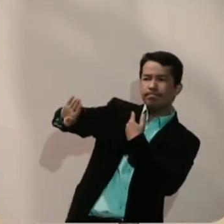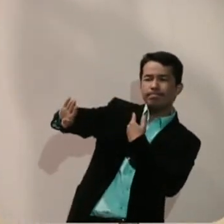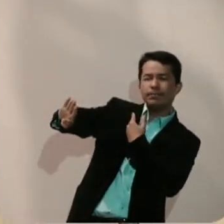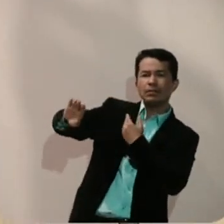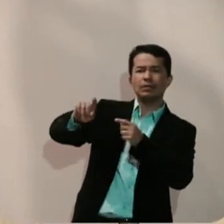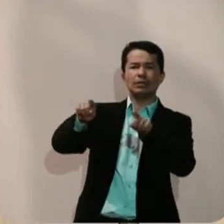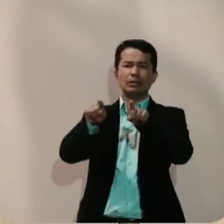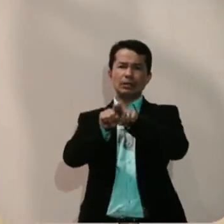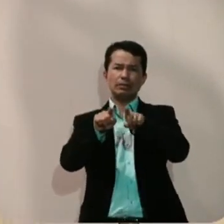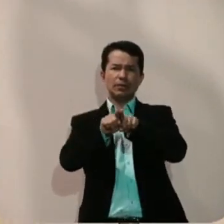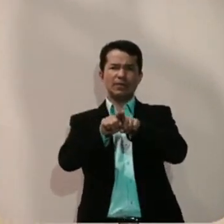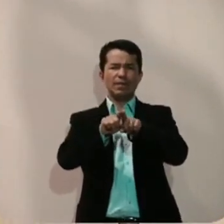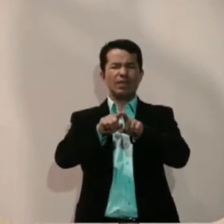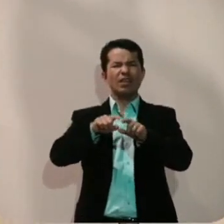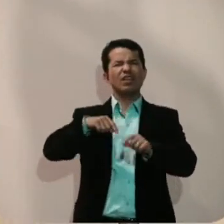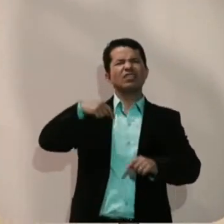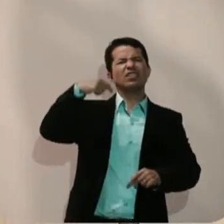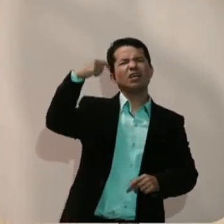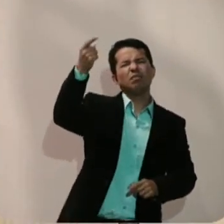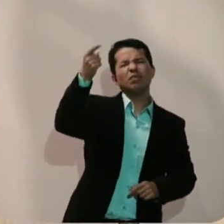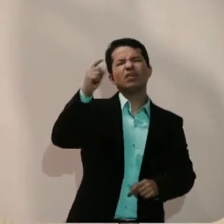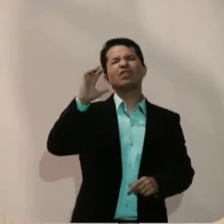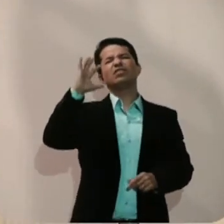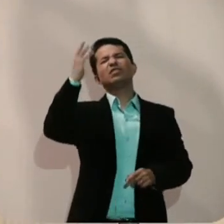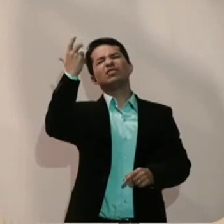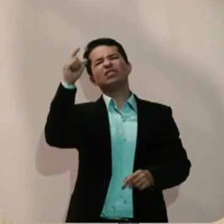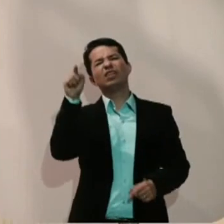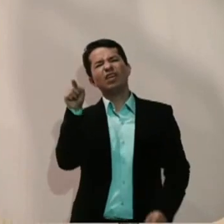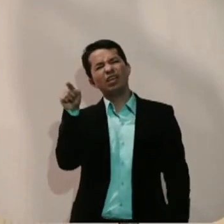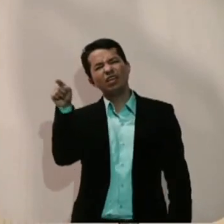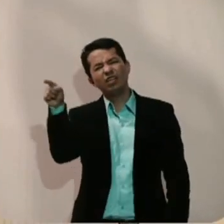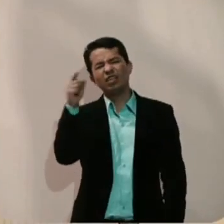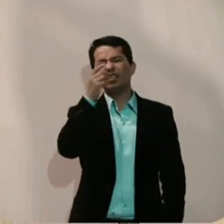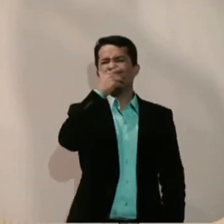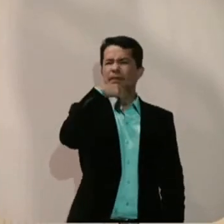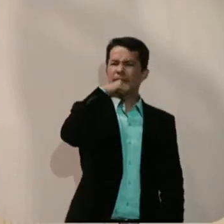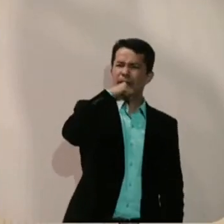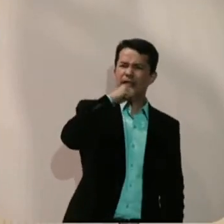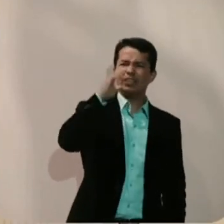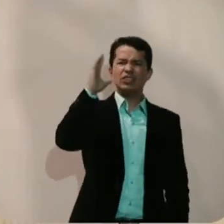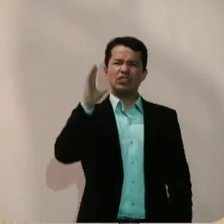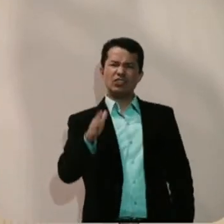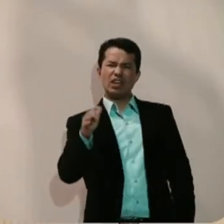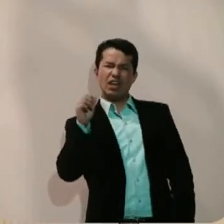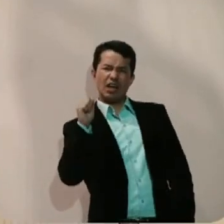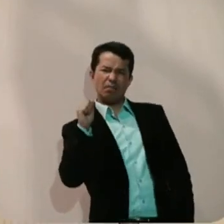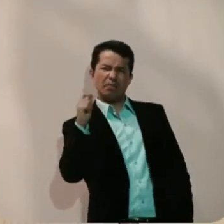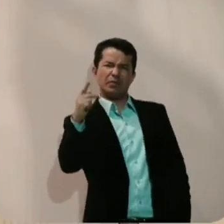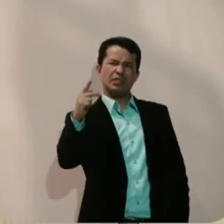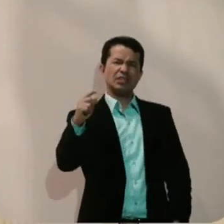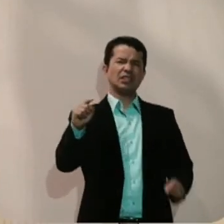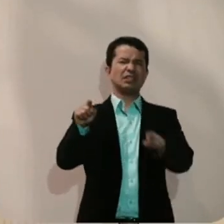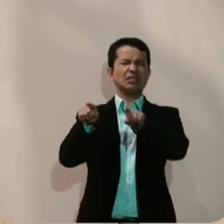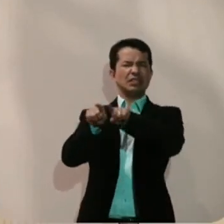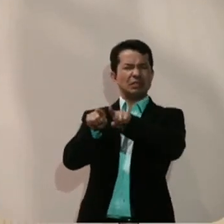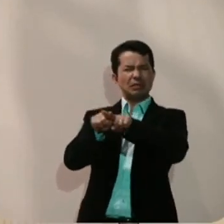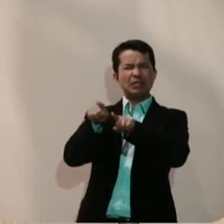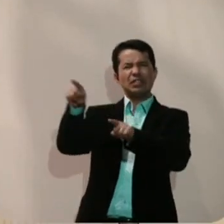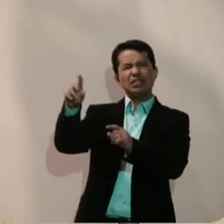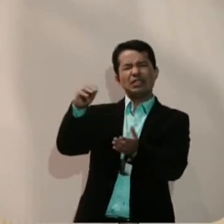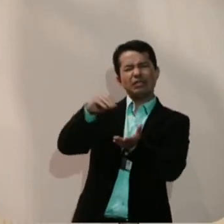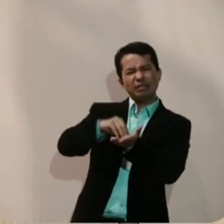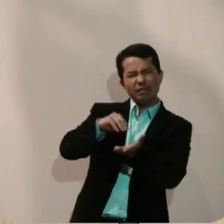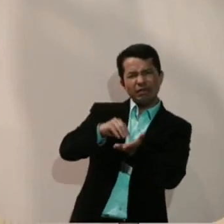ele parecia que estava no fracasso, aposentado, sem dinheiro, sem nada, foi um momento de maior sucesso na vida dele, porque